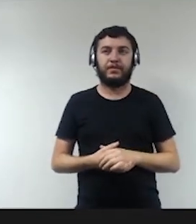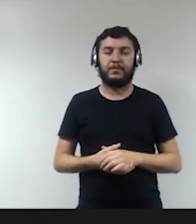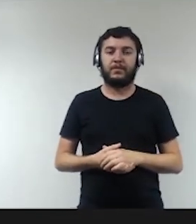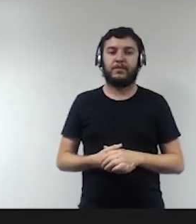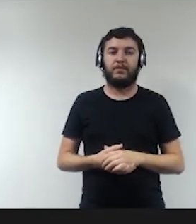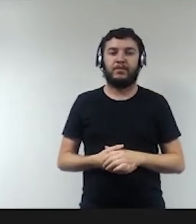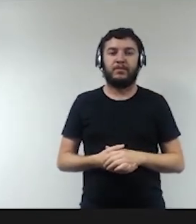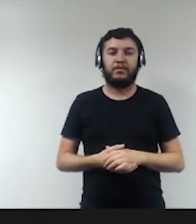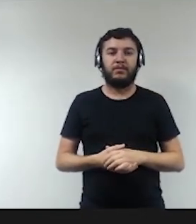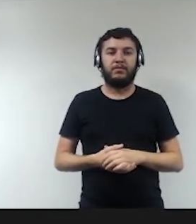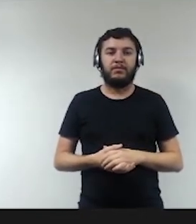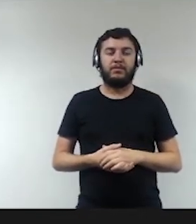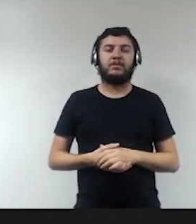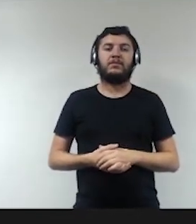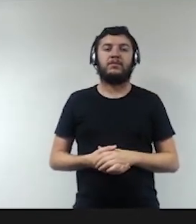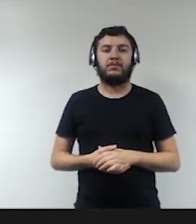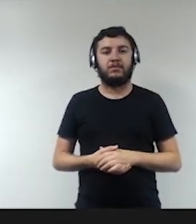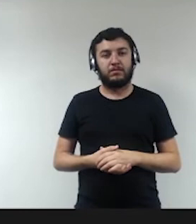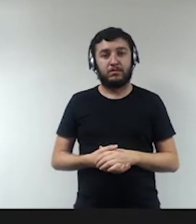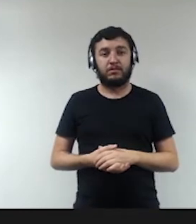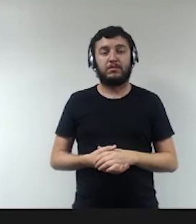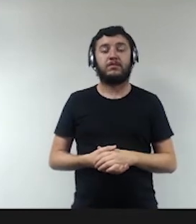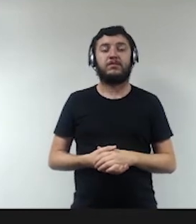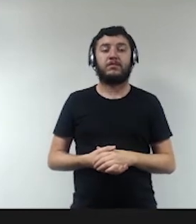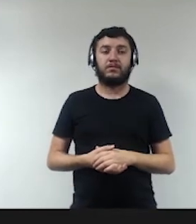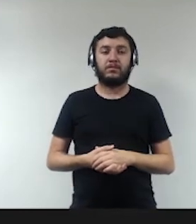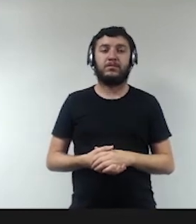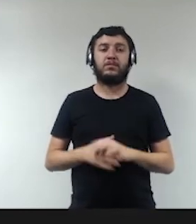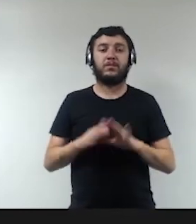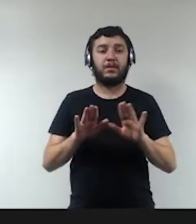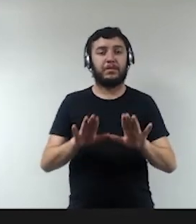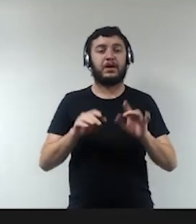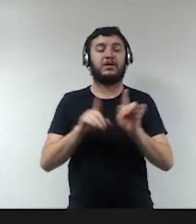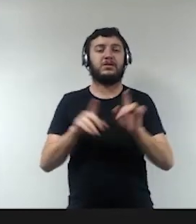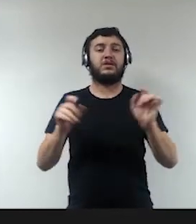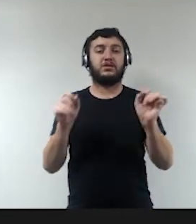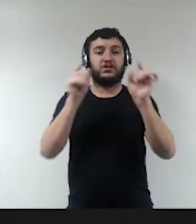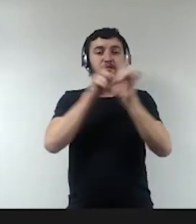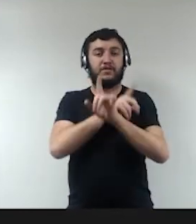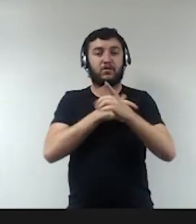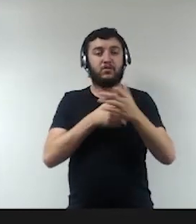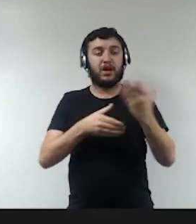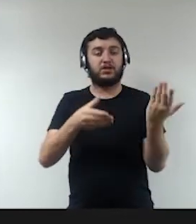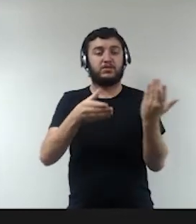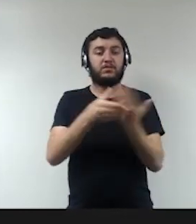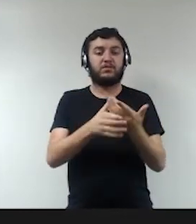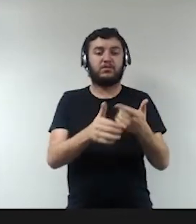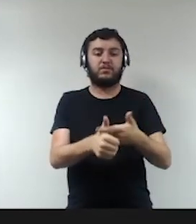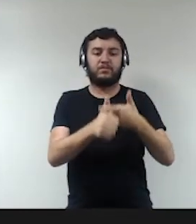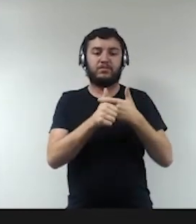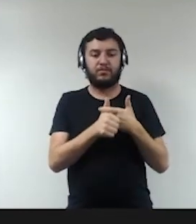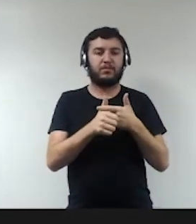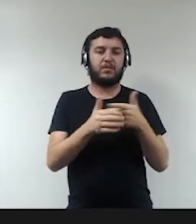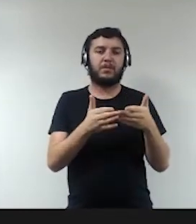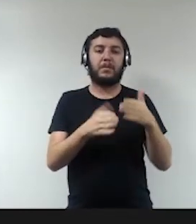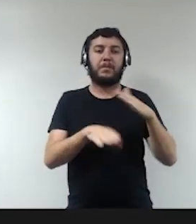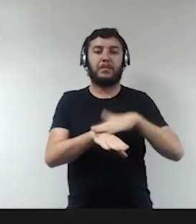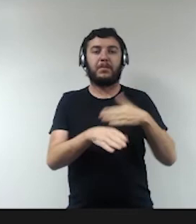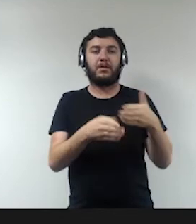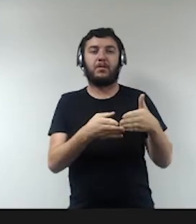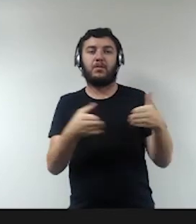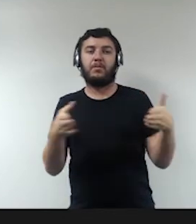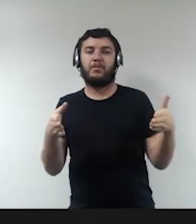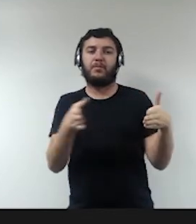vejo dificuldade, dependendo do caso concreto, em deferir uma suspensão curta para a realização de uma